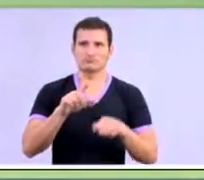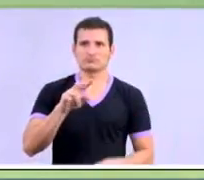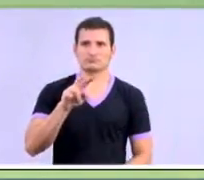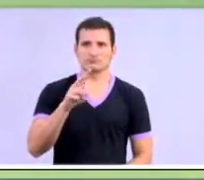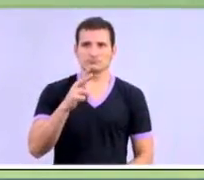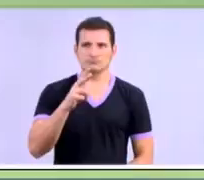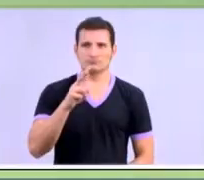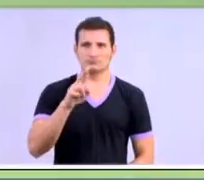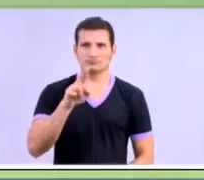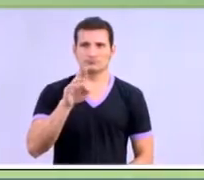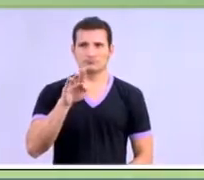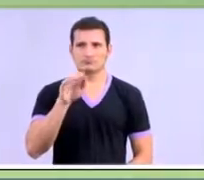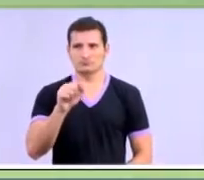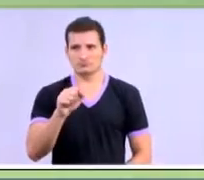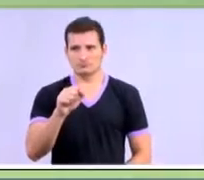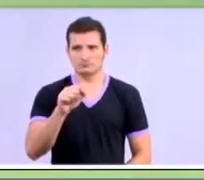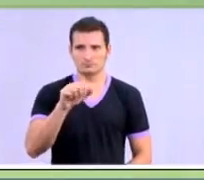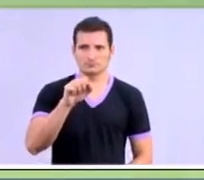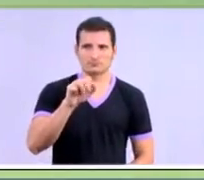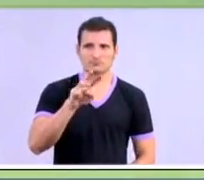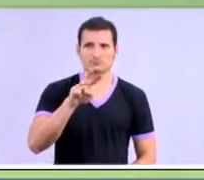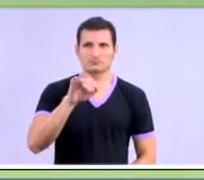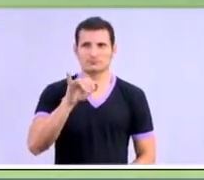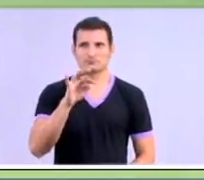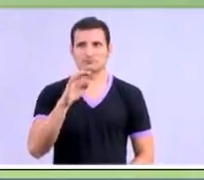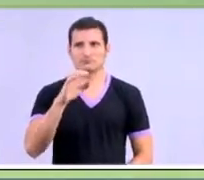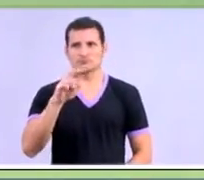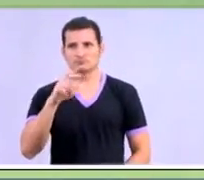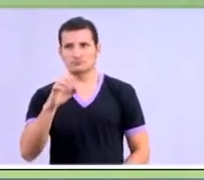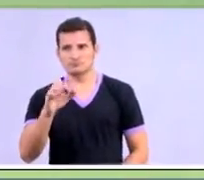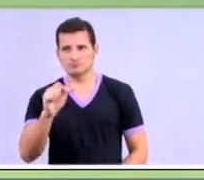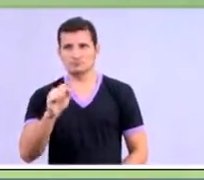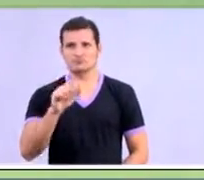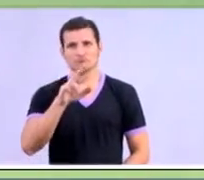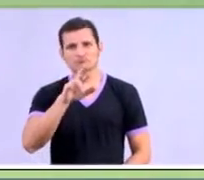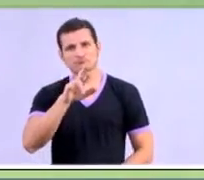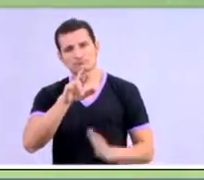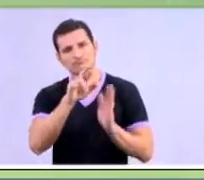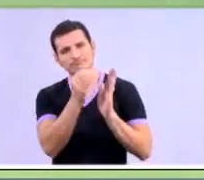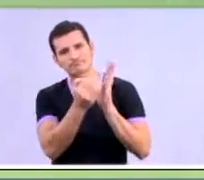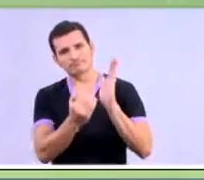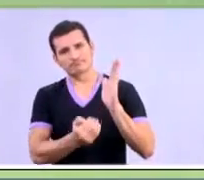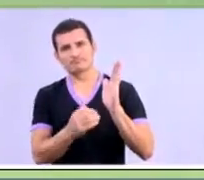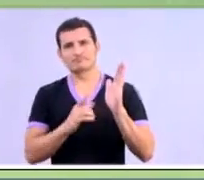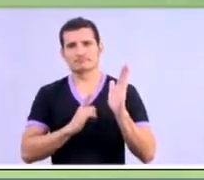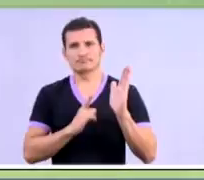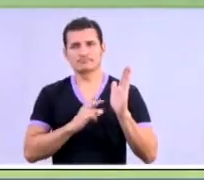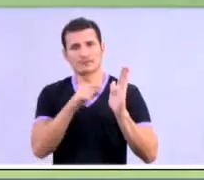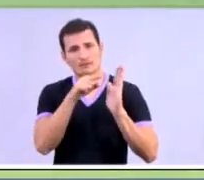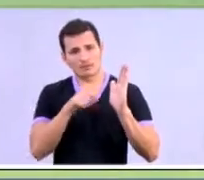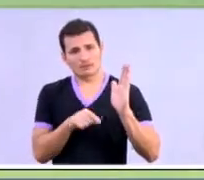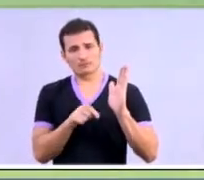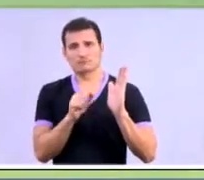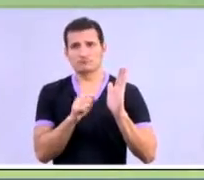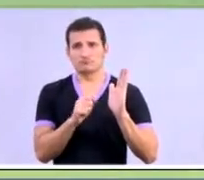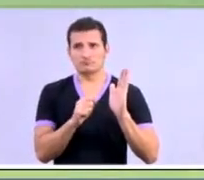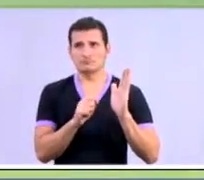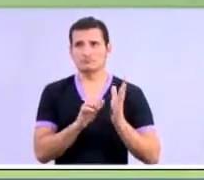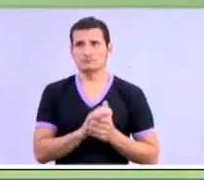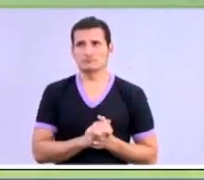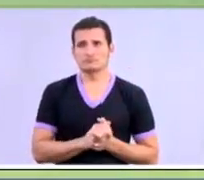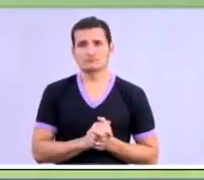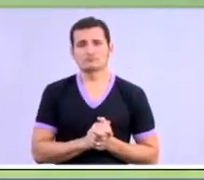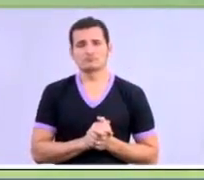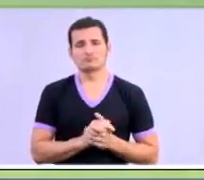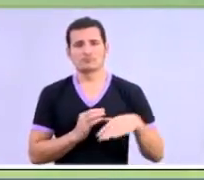de acesso sem fio, roteadores. Esses dispositivos que nós citamos aqui, eles podem funcionar da camada 1